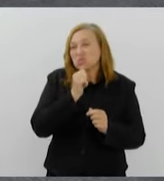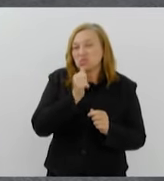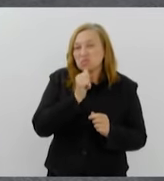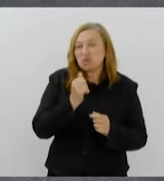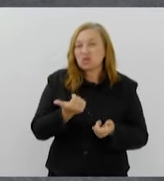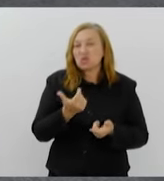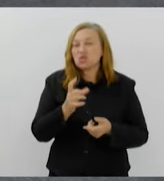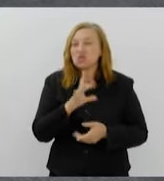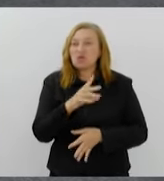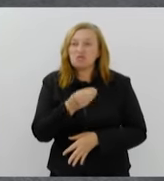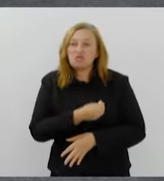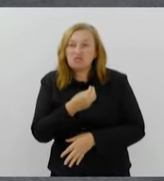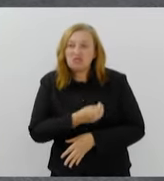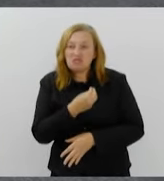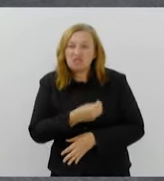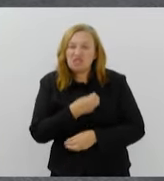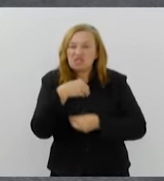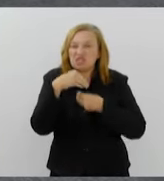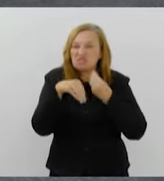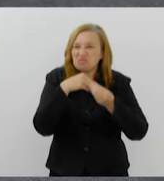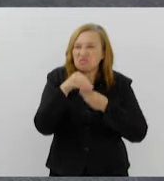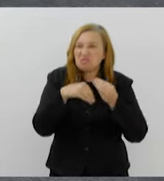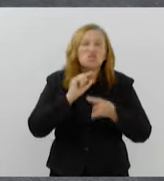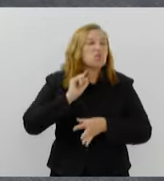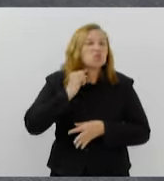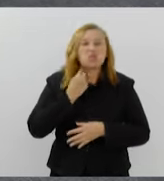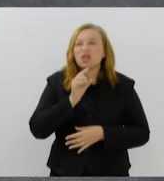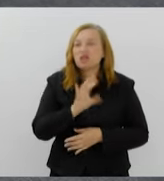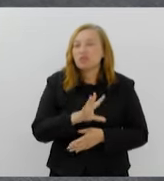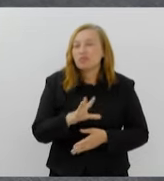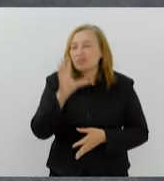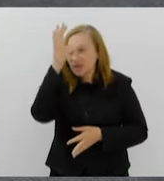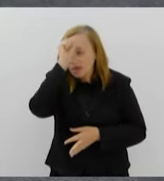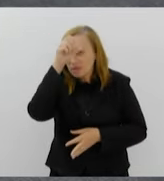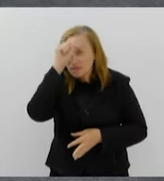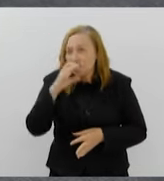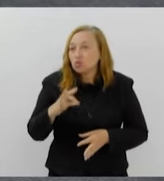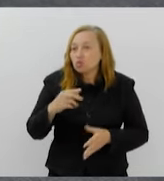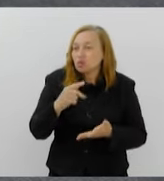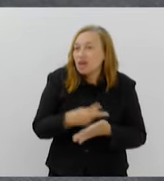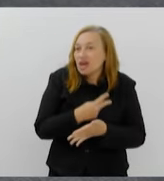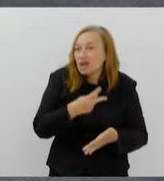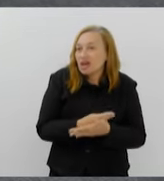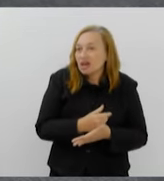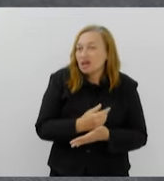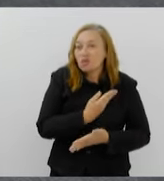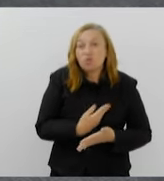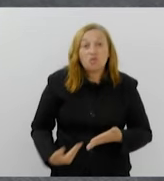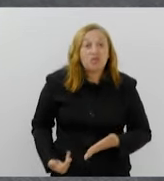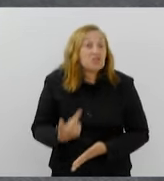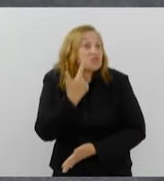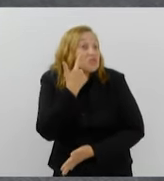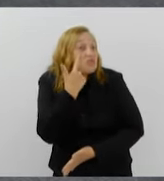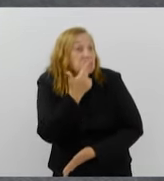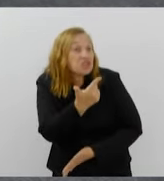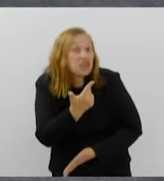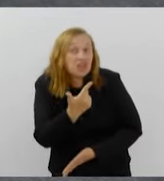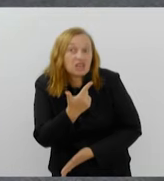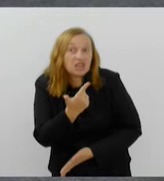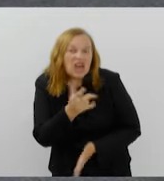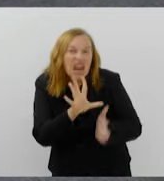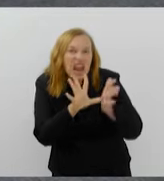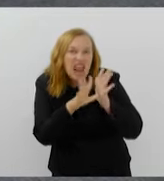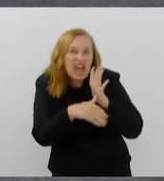submundo dessa imundícia é assim que eles fazem aprenderam tudo isso com o governo que tá aí bando de